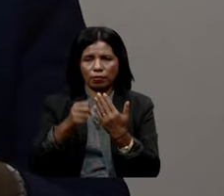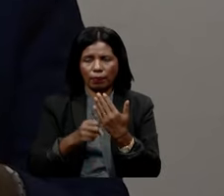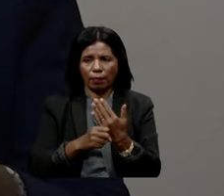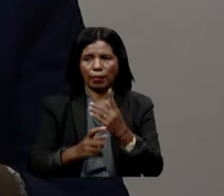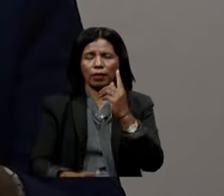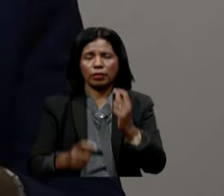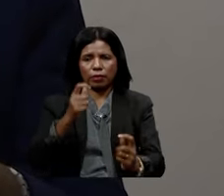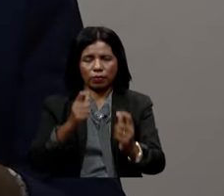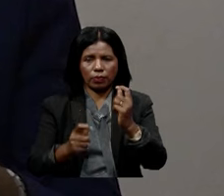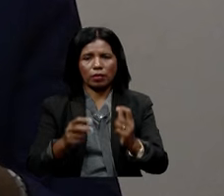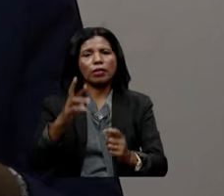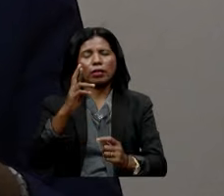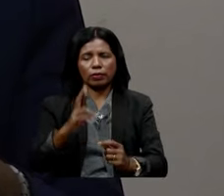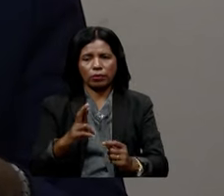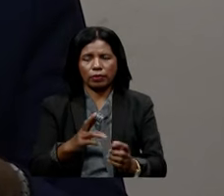tribunal de recurso